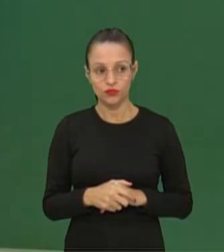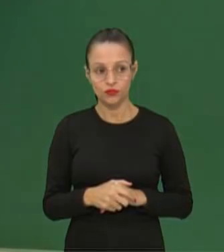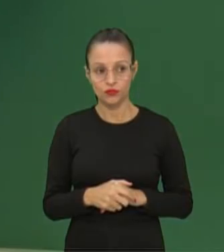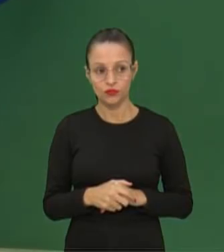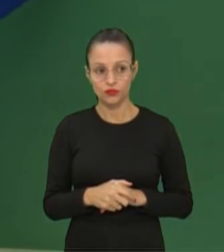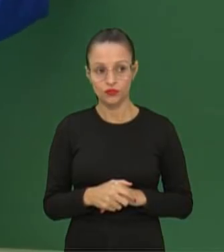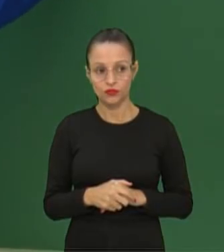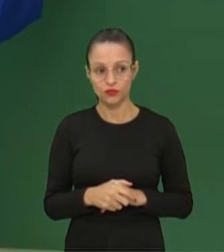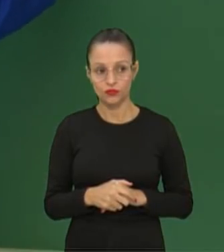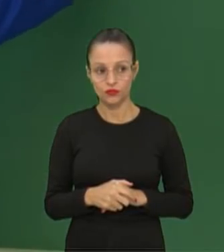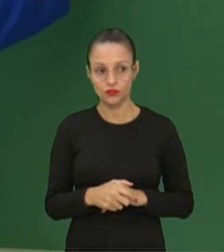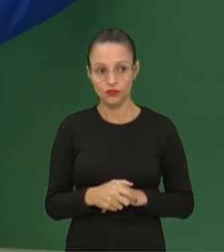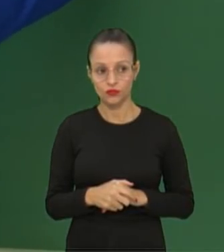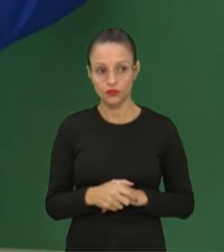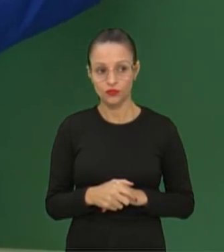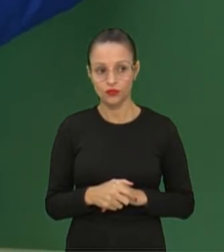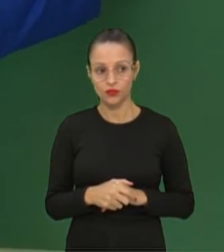O 5 está multiplicando, vem para o outro lado dividindo.